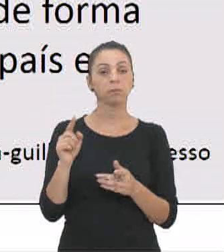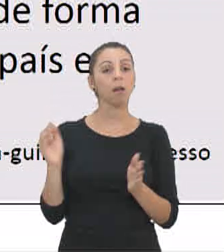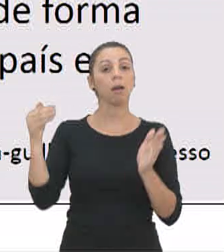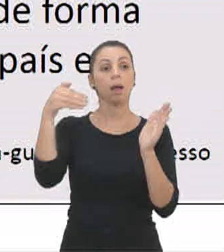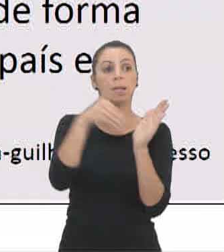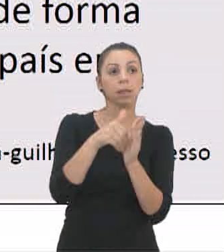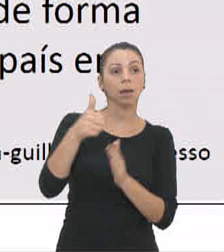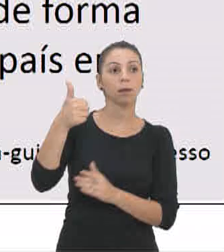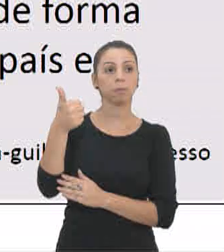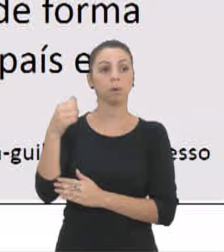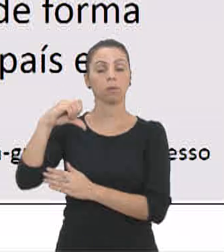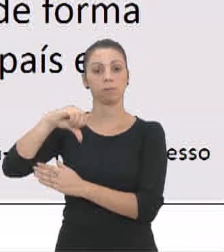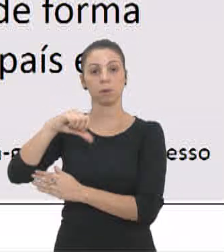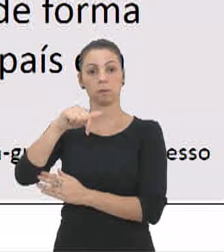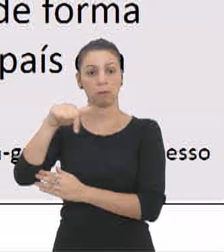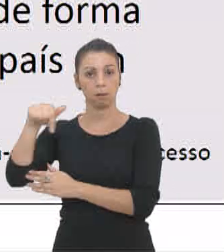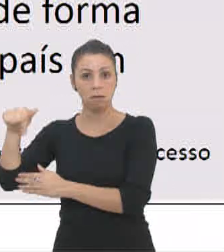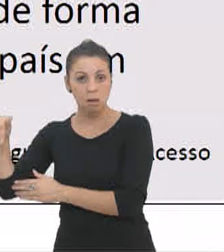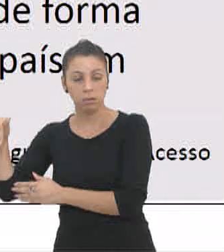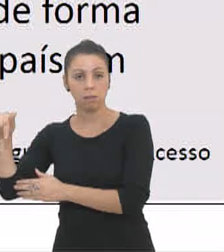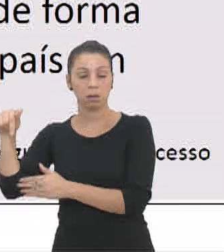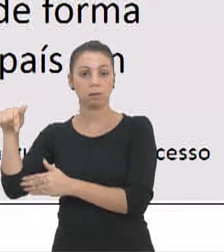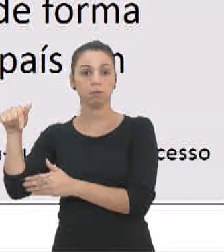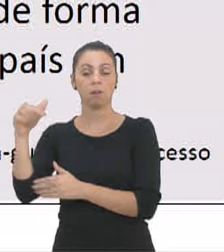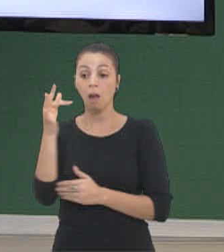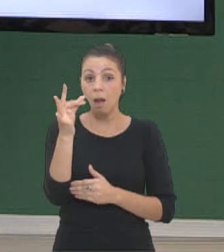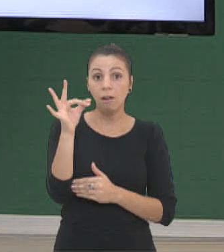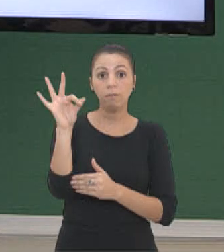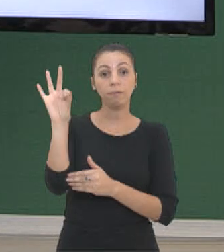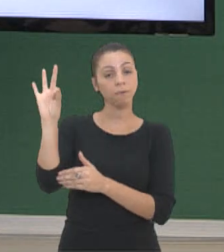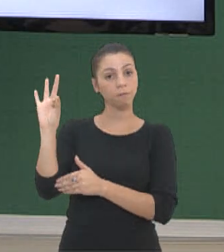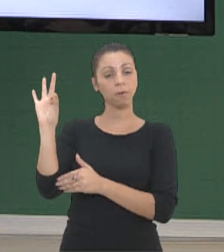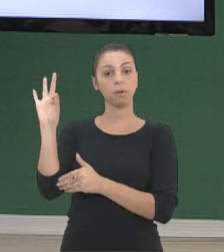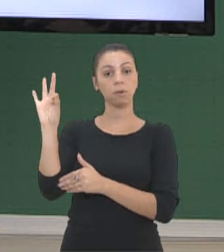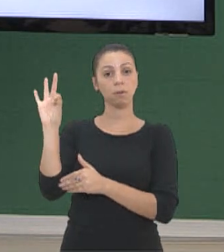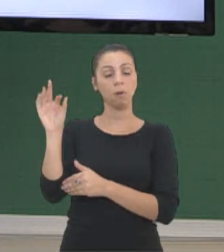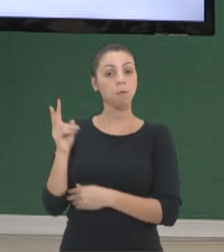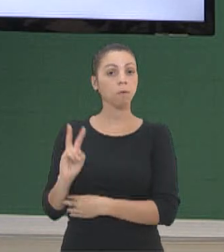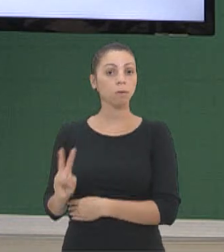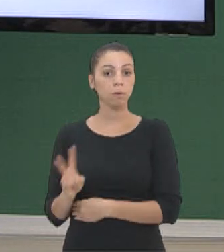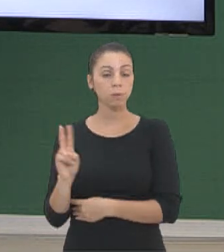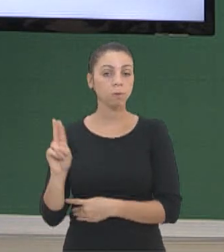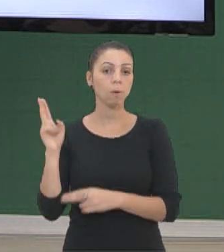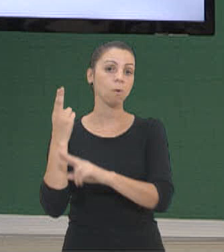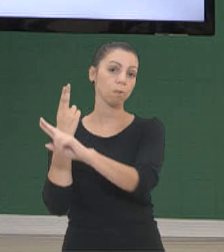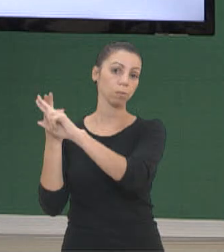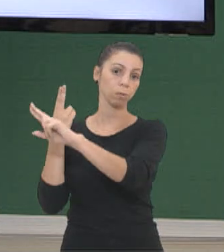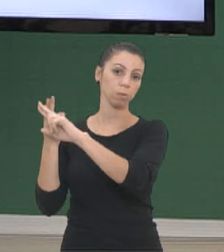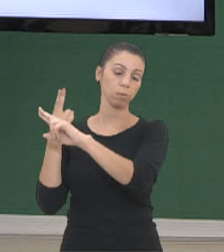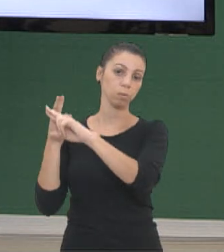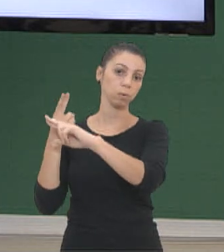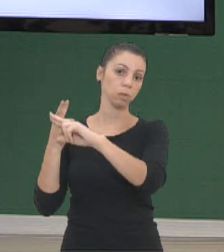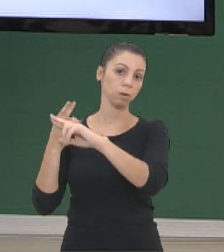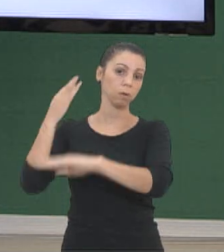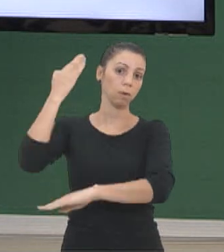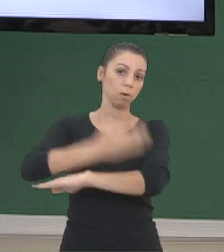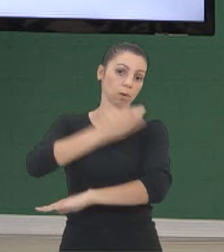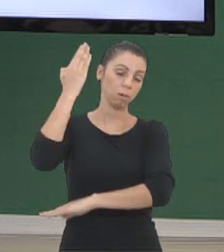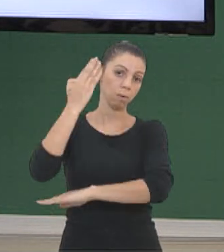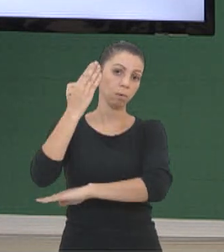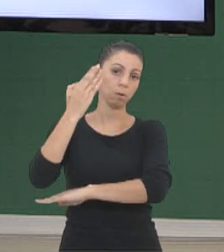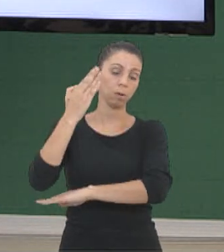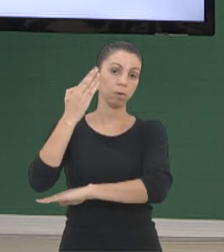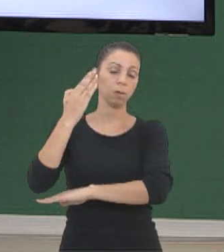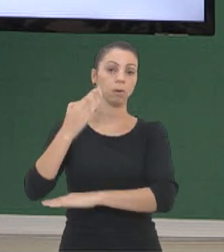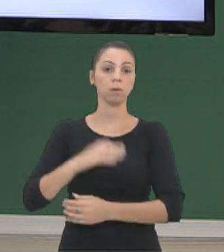77. Então, ainda até 77, a França continuou usando a guilhotina privadamente,